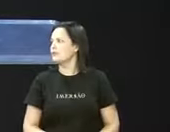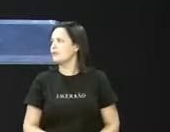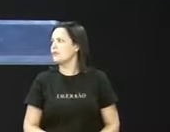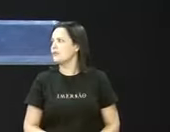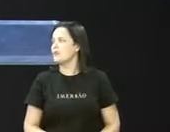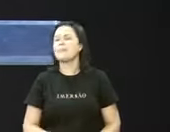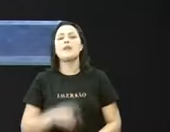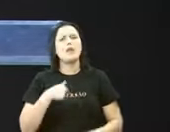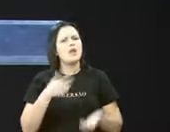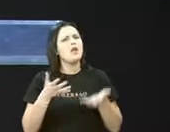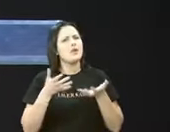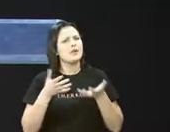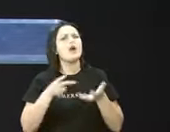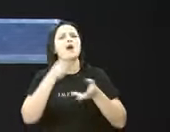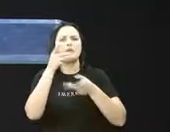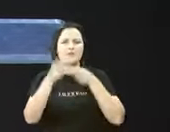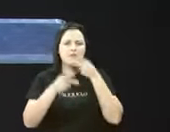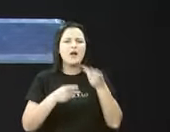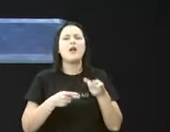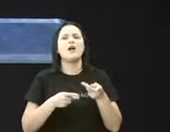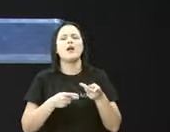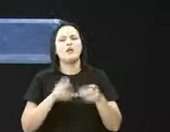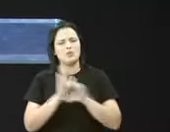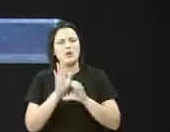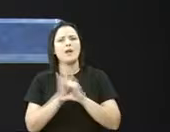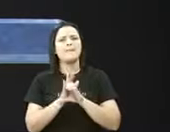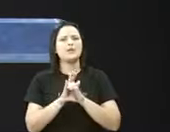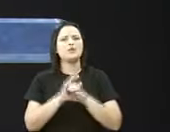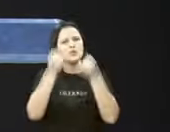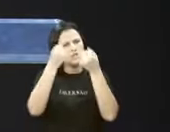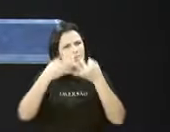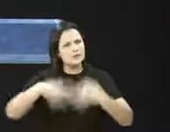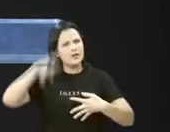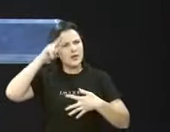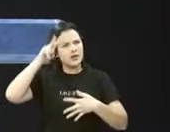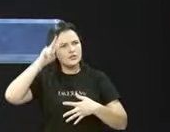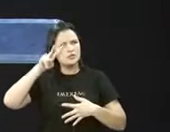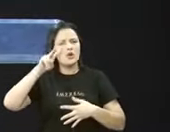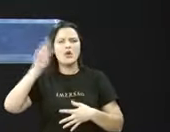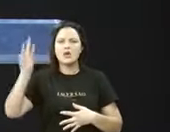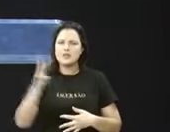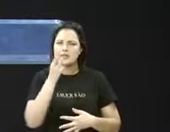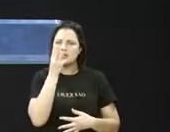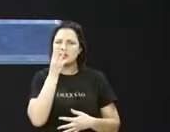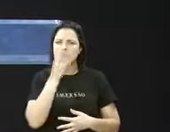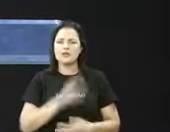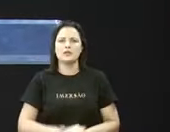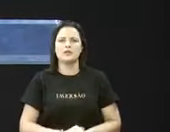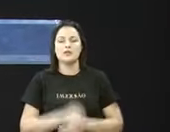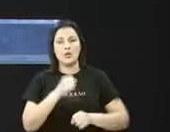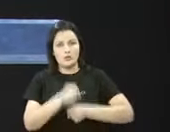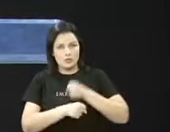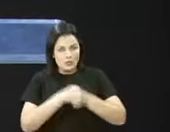de Isaías. Então, vamos começar de um jeito bem bonito, né, Isaías? Vou ler de novo. No ano em que morreu o rei